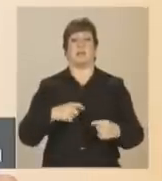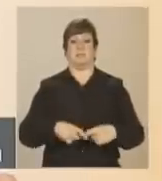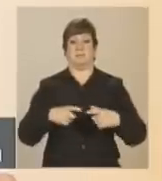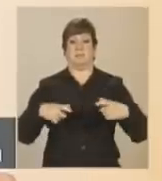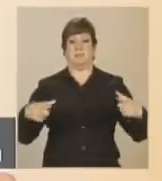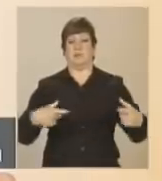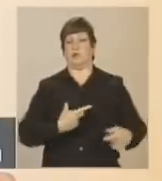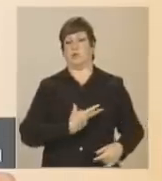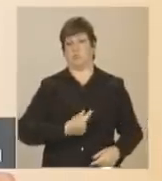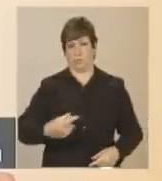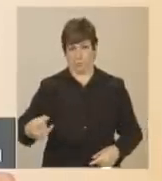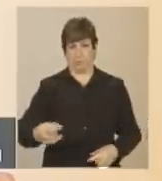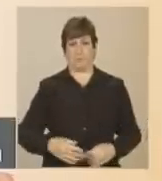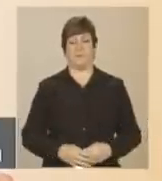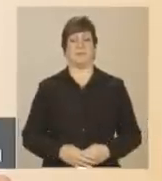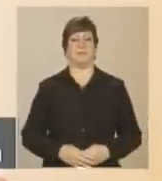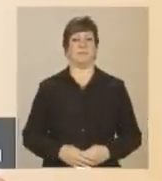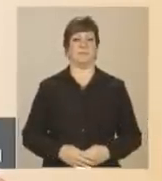crescimento sustentável.